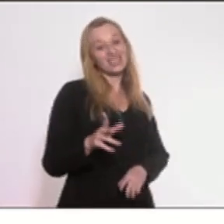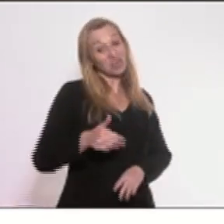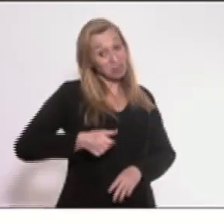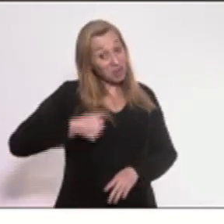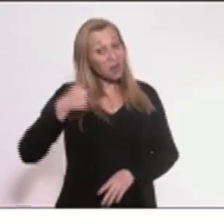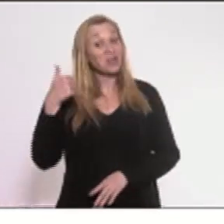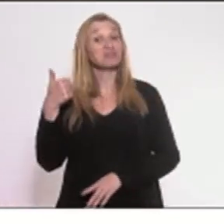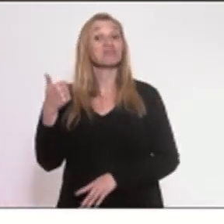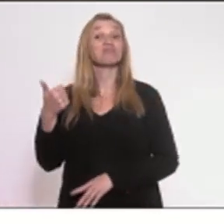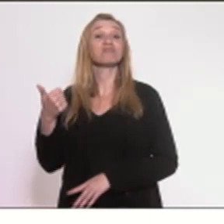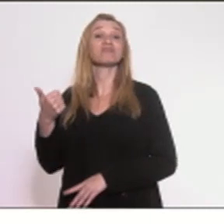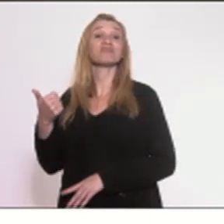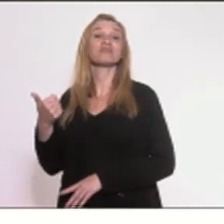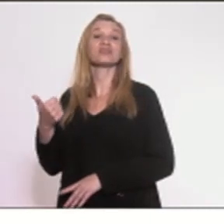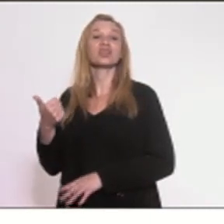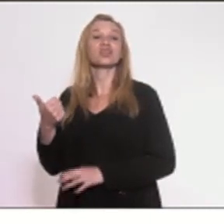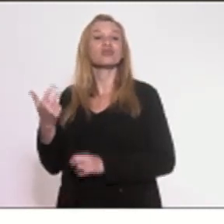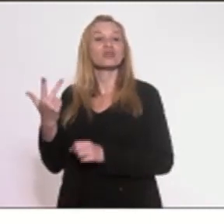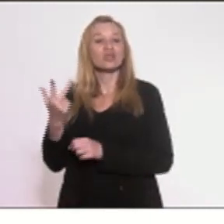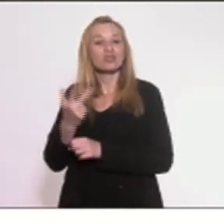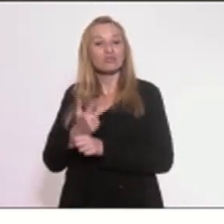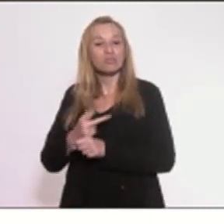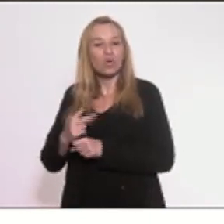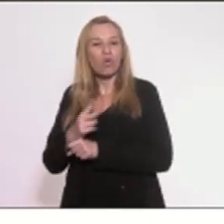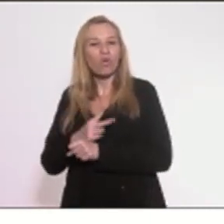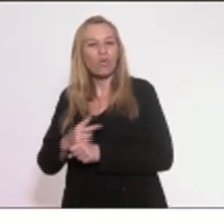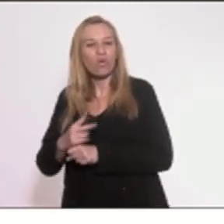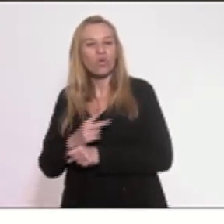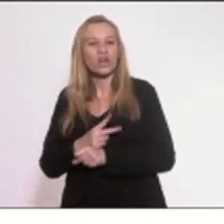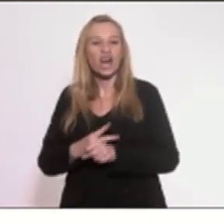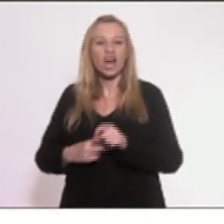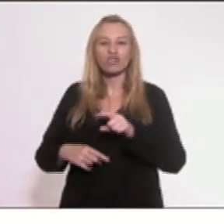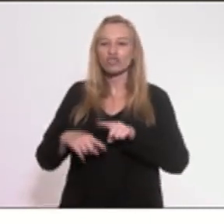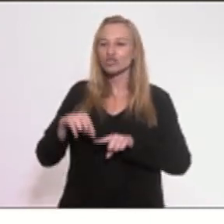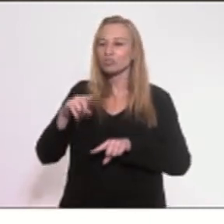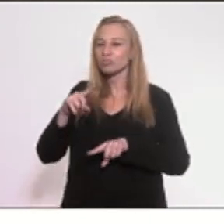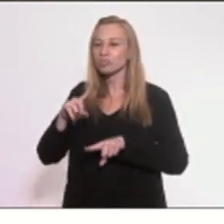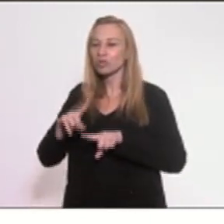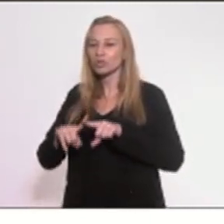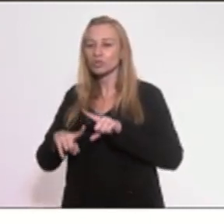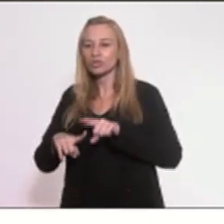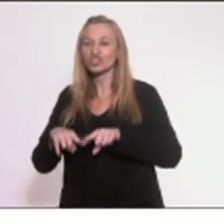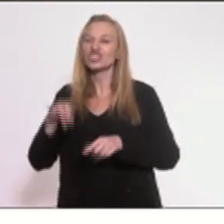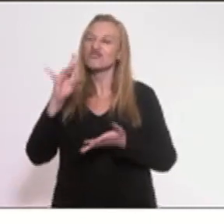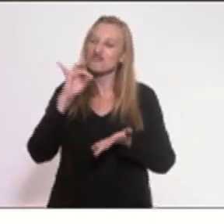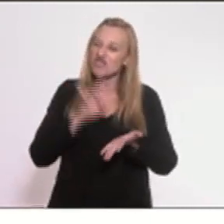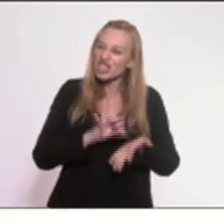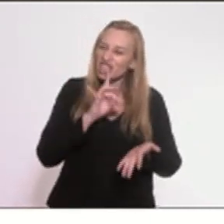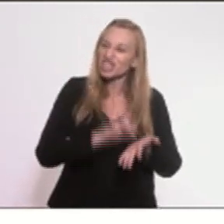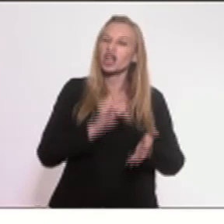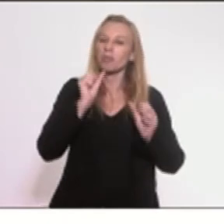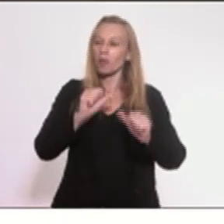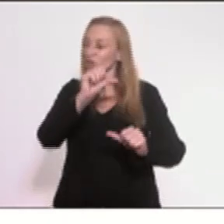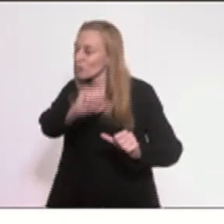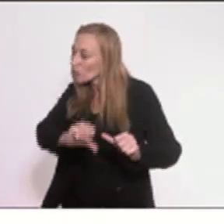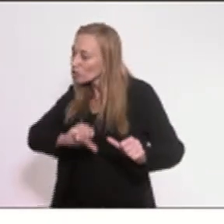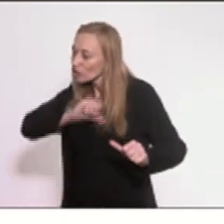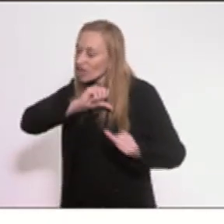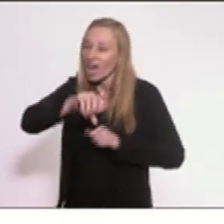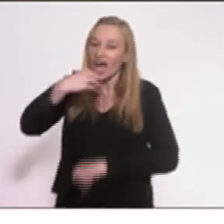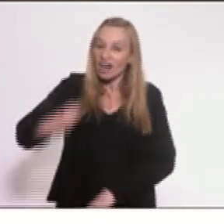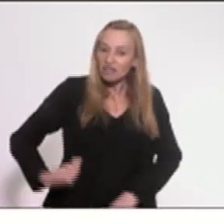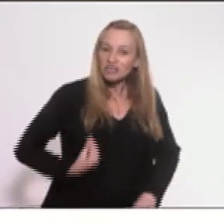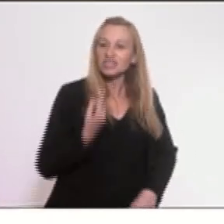política. Buscar os instrumentos que realmente possam modificar a vida das